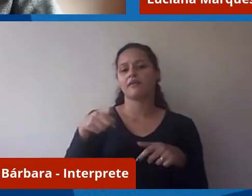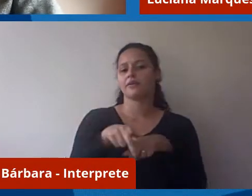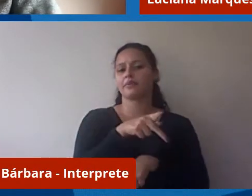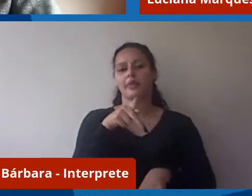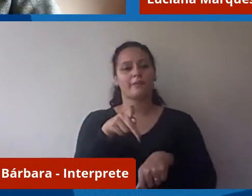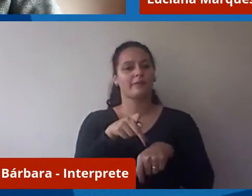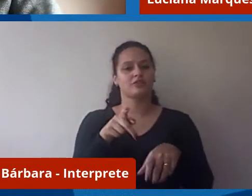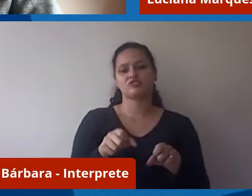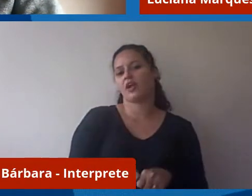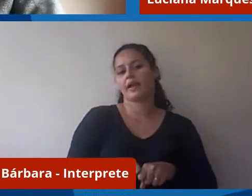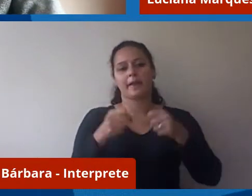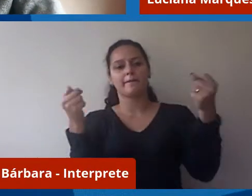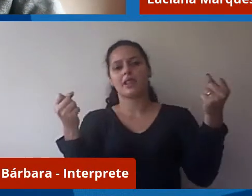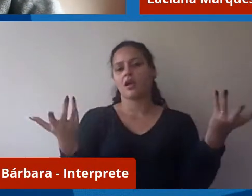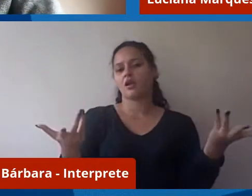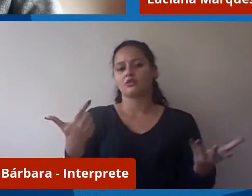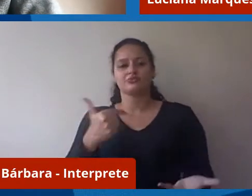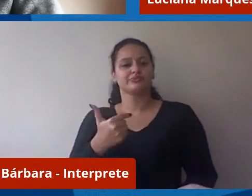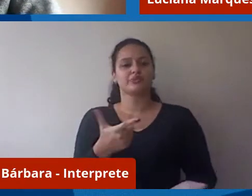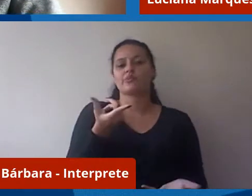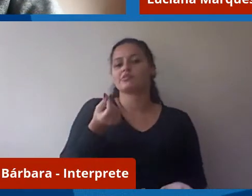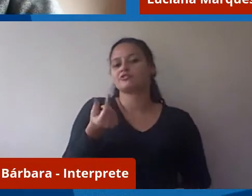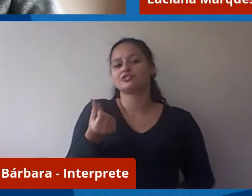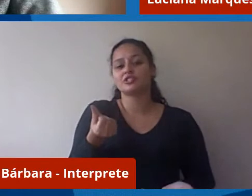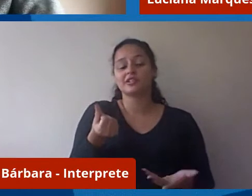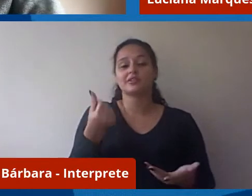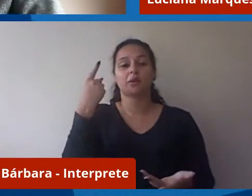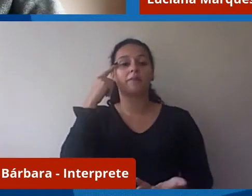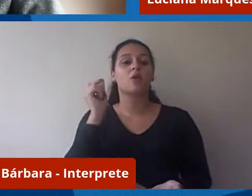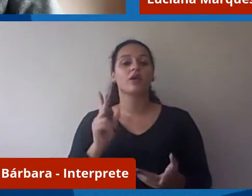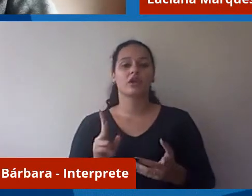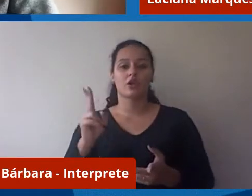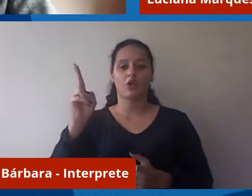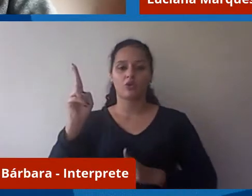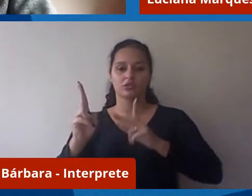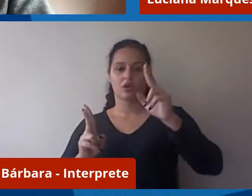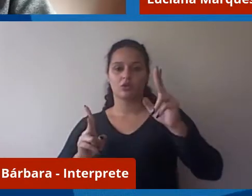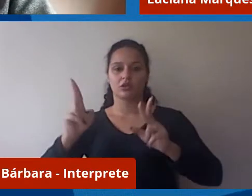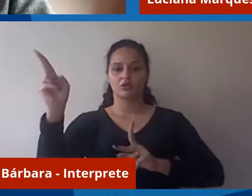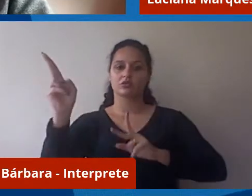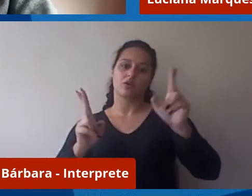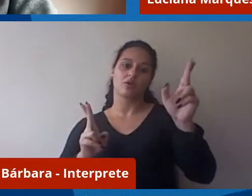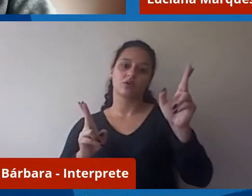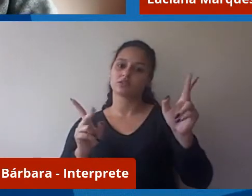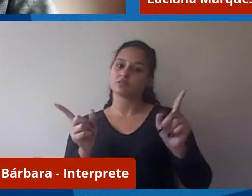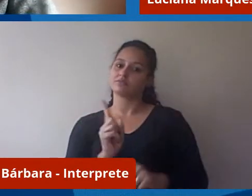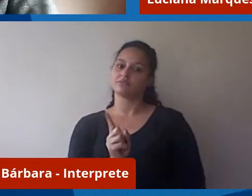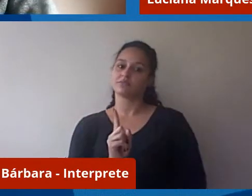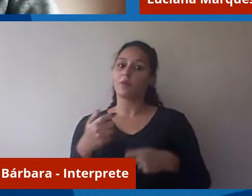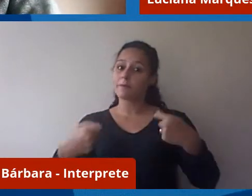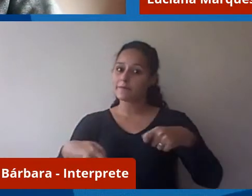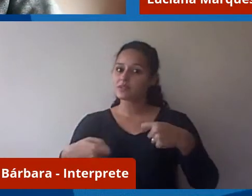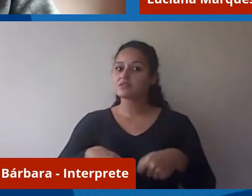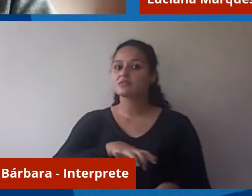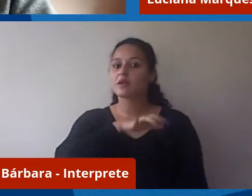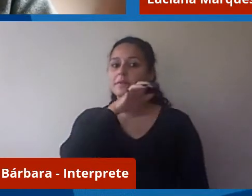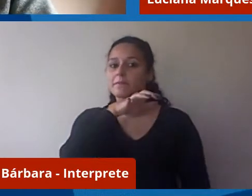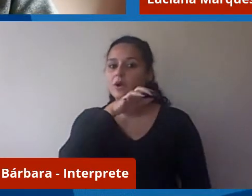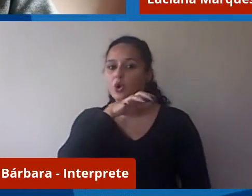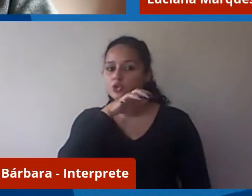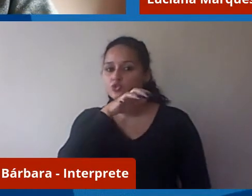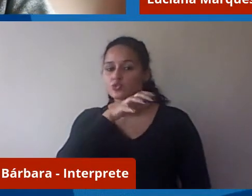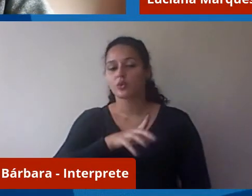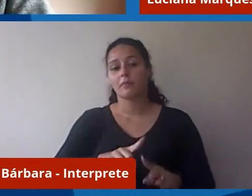tirar isso? Vão querer cortar mais e mais e mais e mais, ao contrário. É necessário ter impostos não sobre a massa da